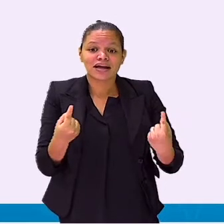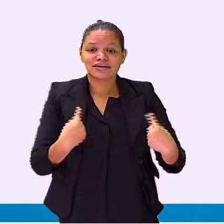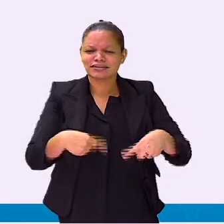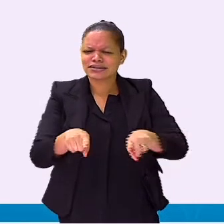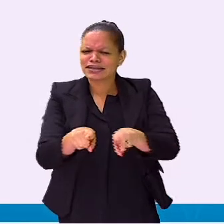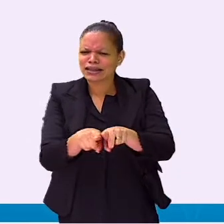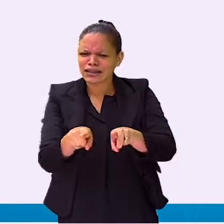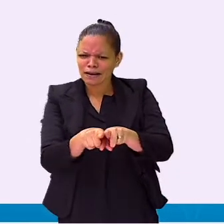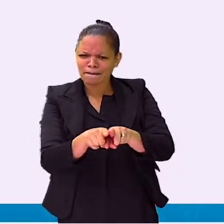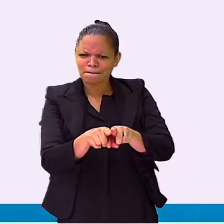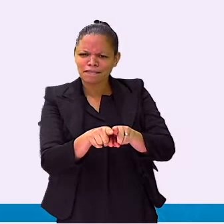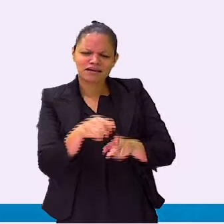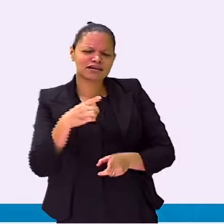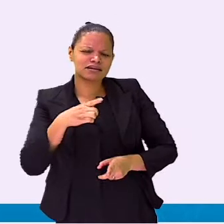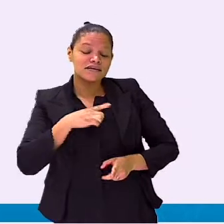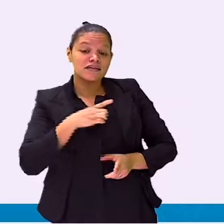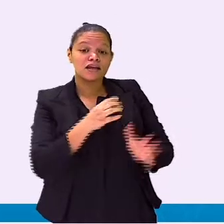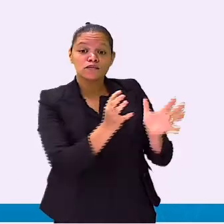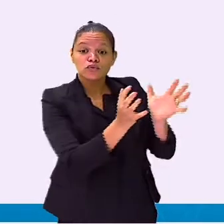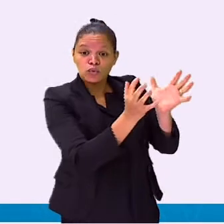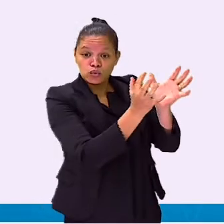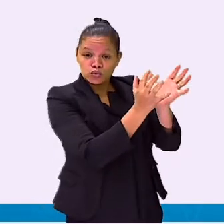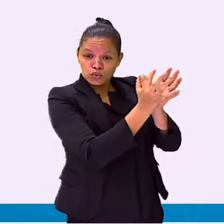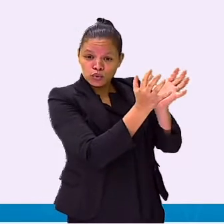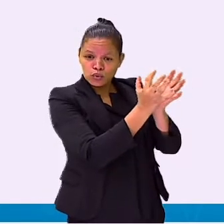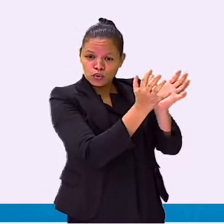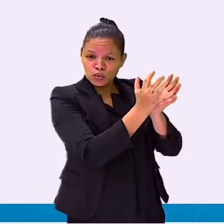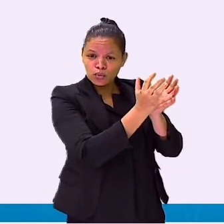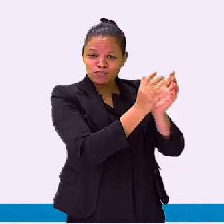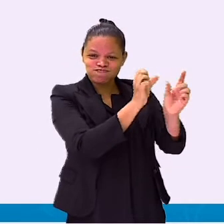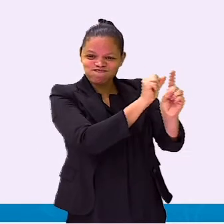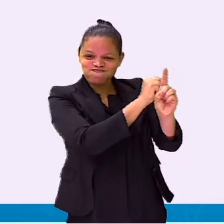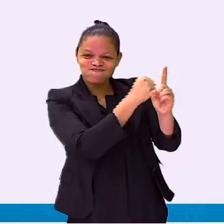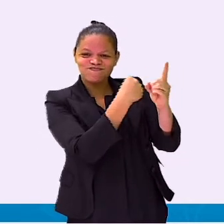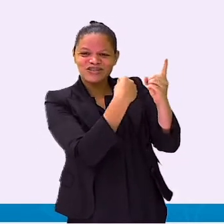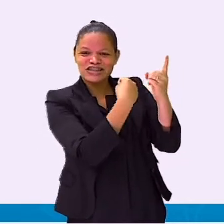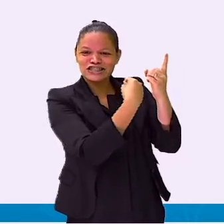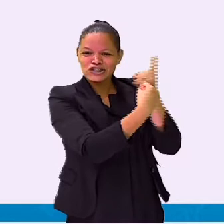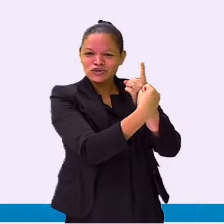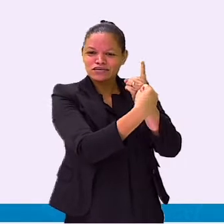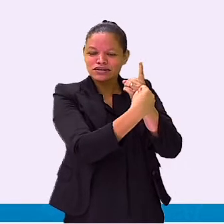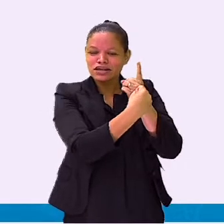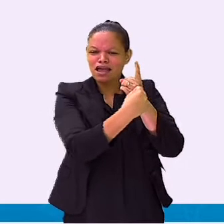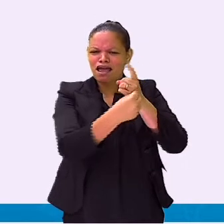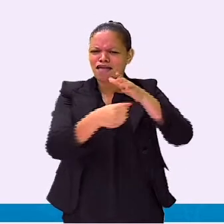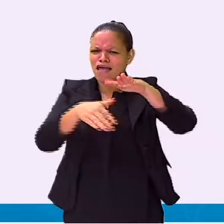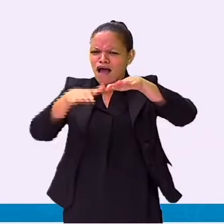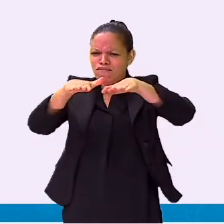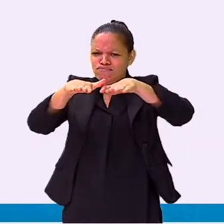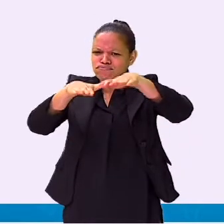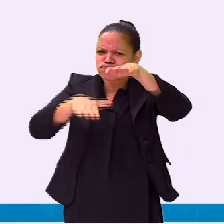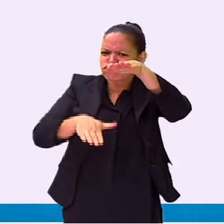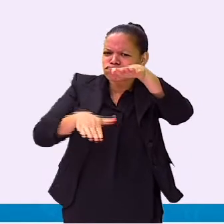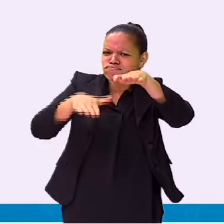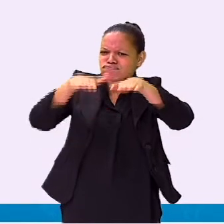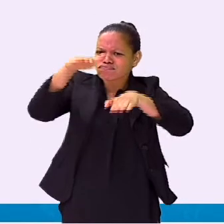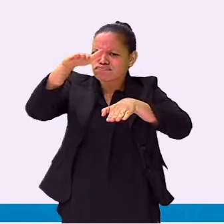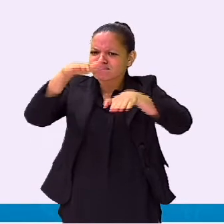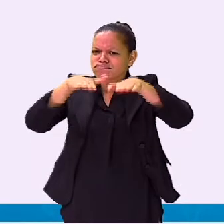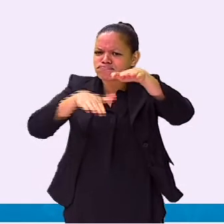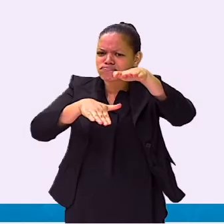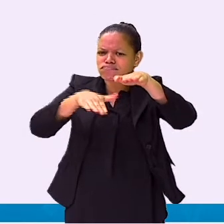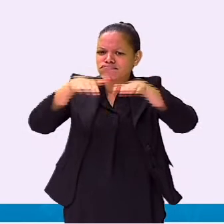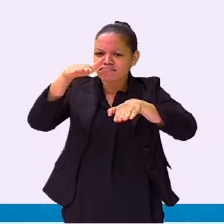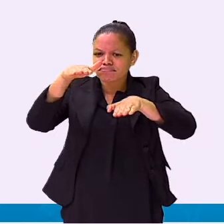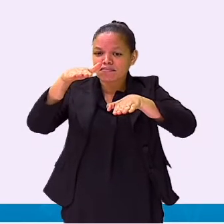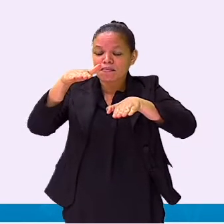nós temos aqui um edifício, né, um prédio muito luxuoso, em cada apartamento uma piscina, certo? Nós